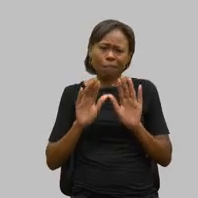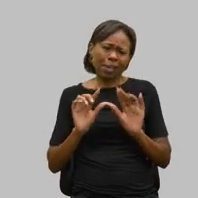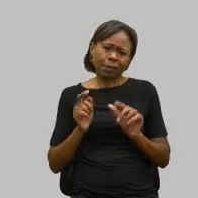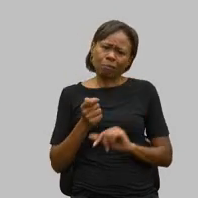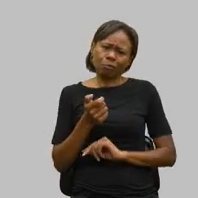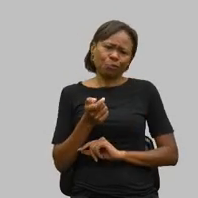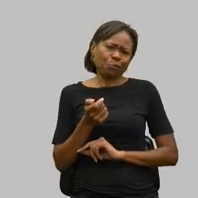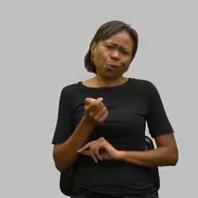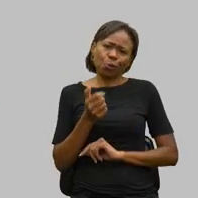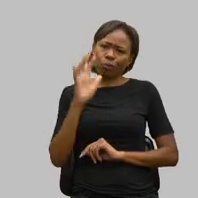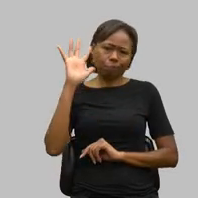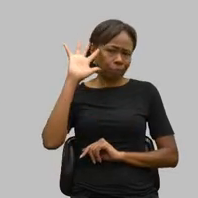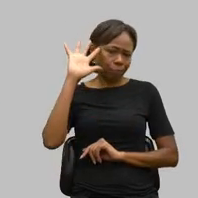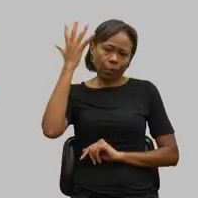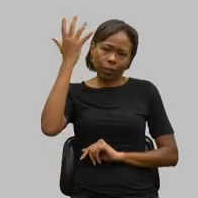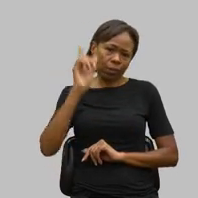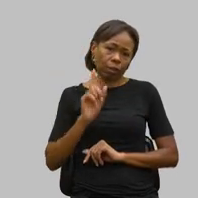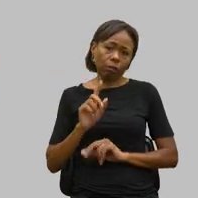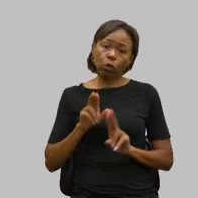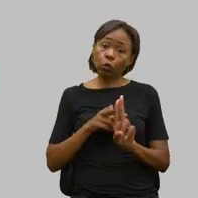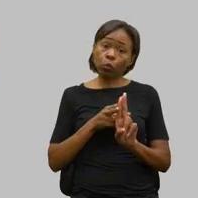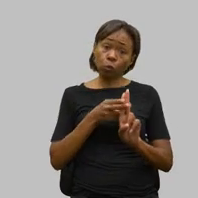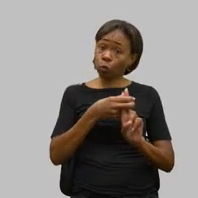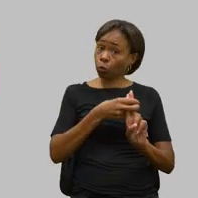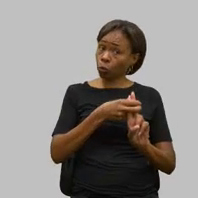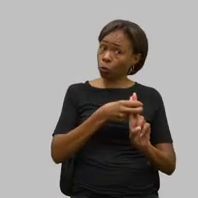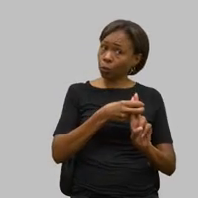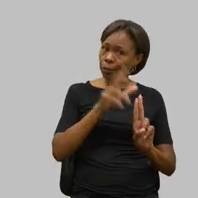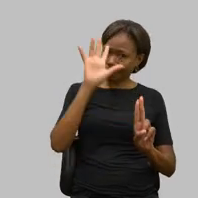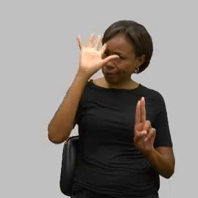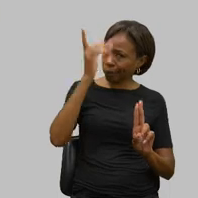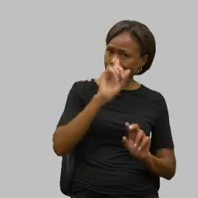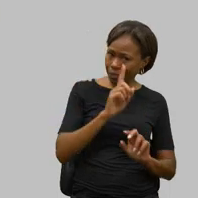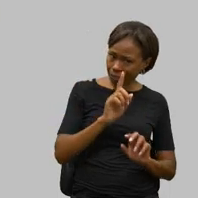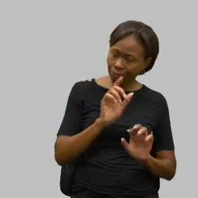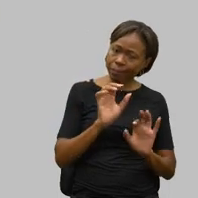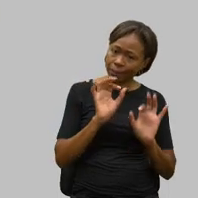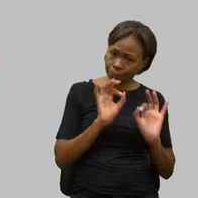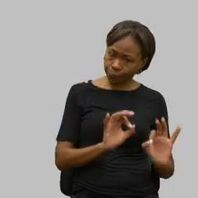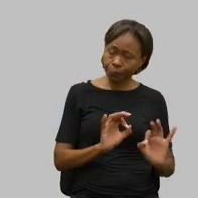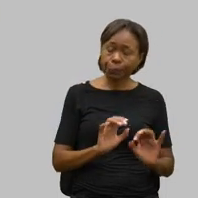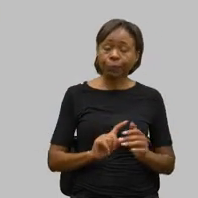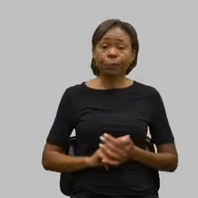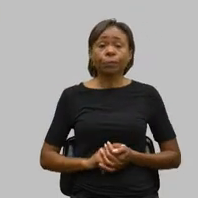não resolve. É lógico que o SUS não vai conseguir resolver. aqui,